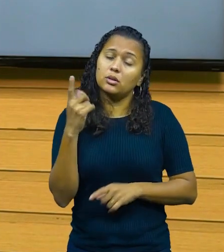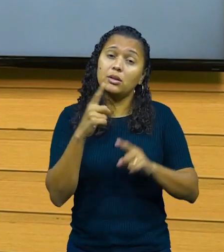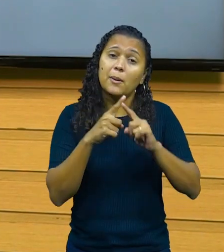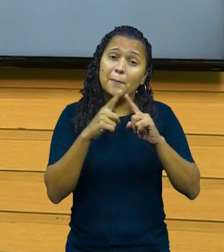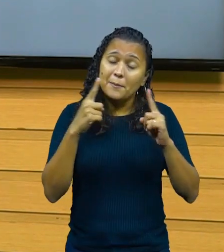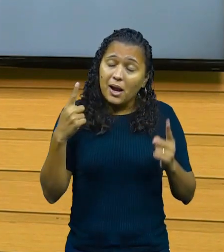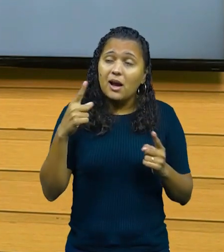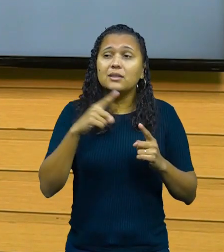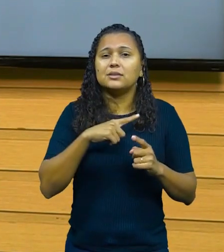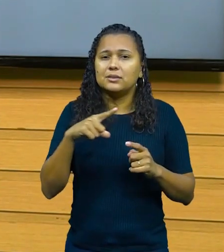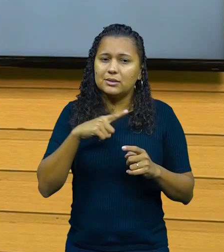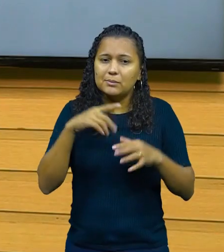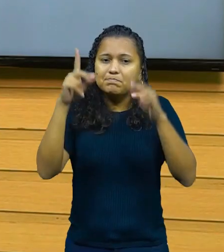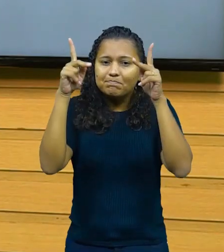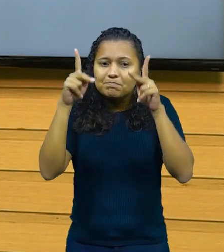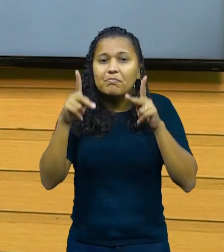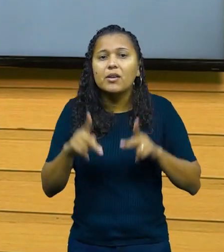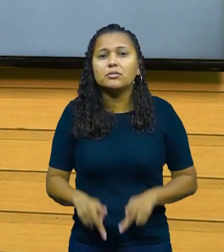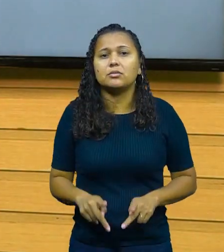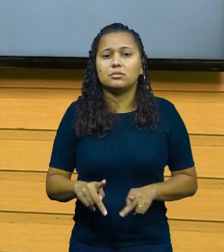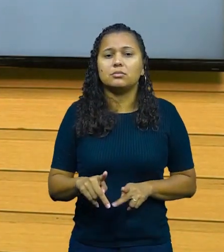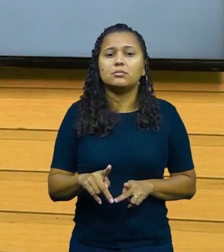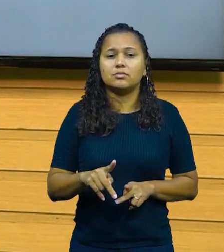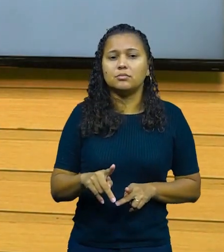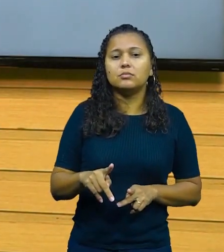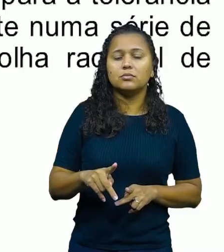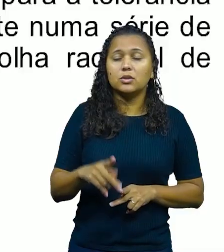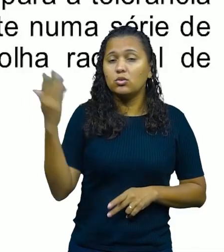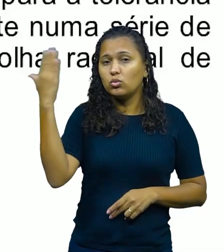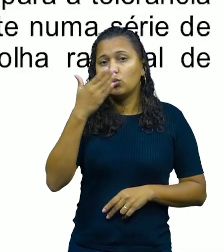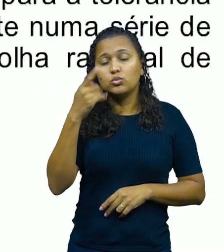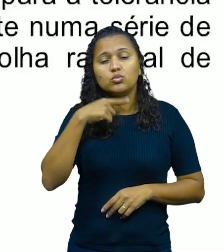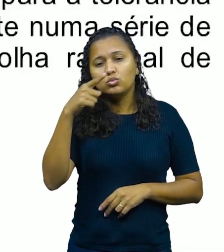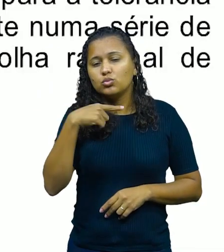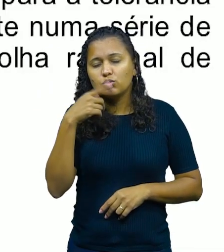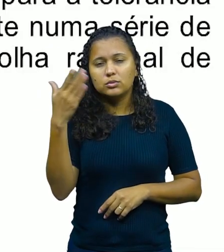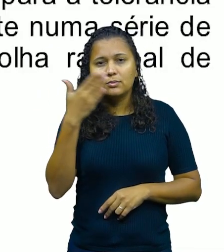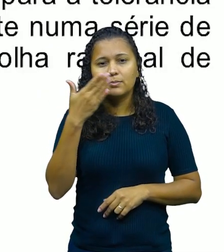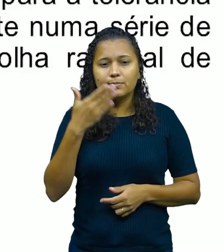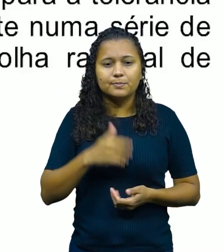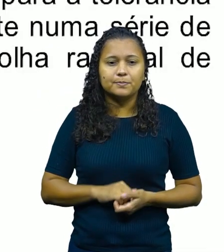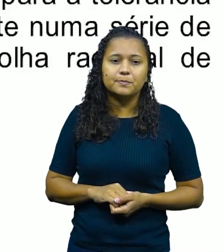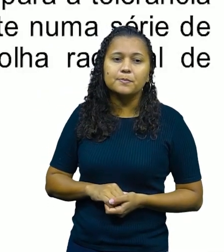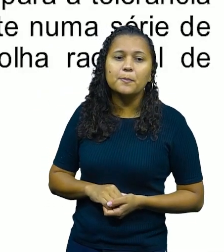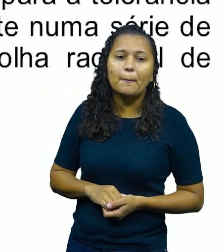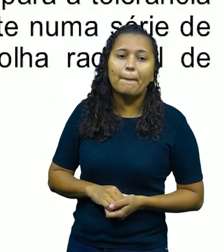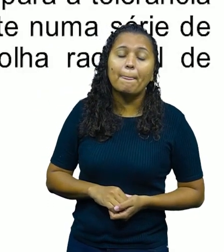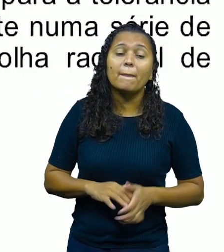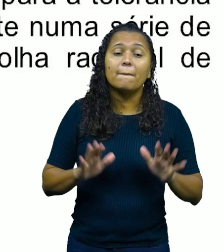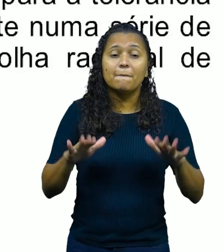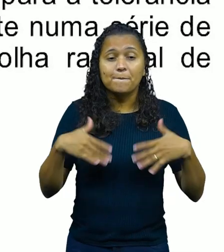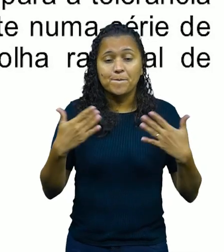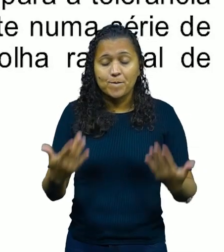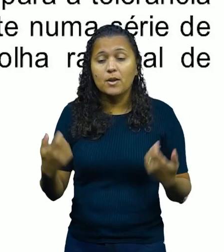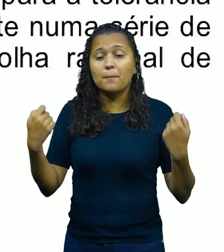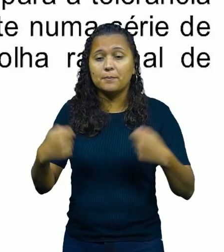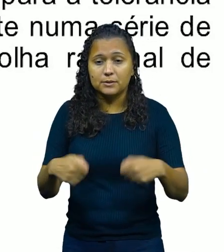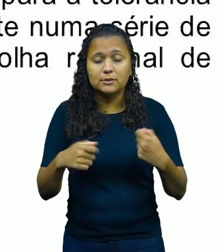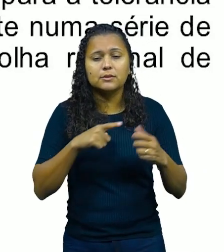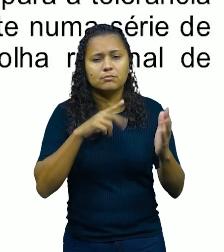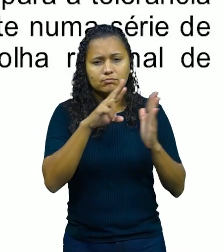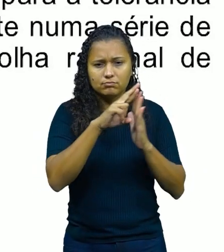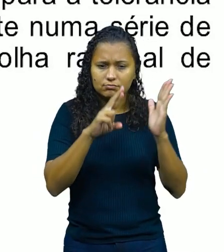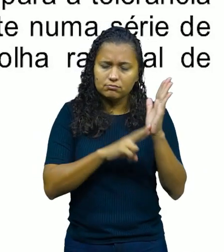tenta chegar a um padrão que seja imperceptível. O sistema consiste numa série de princípios,